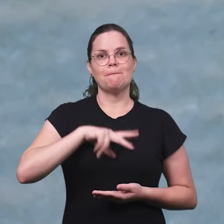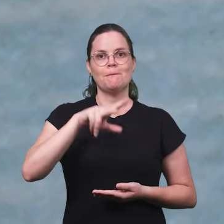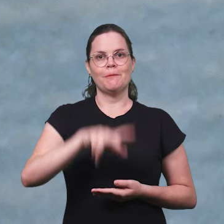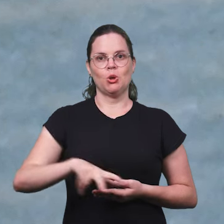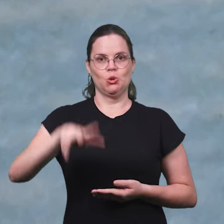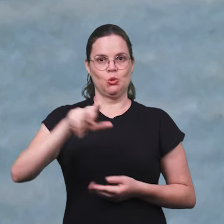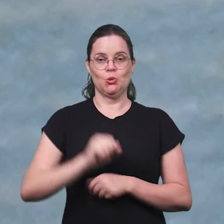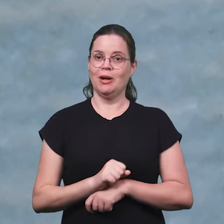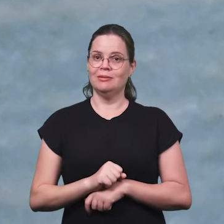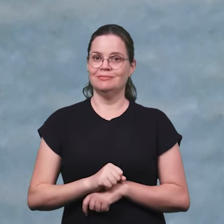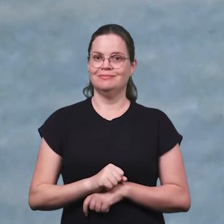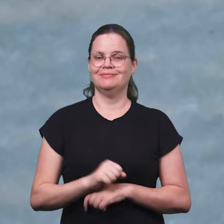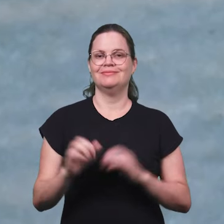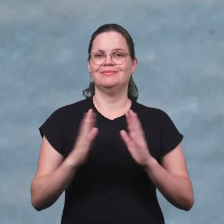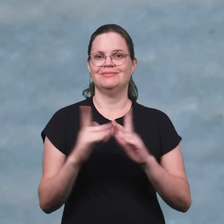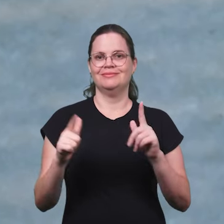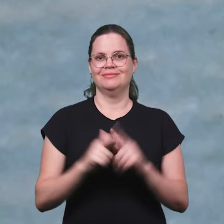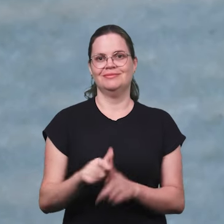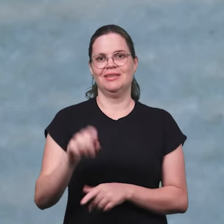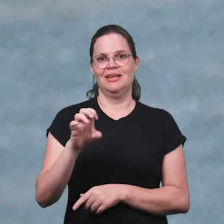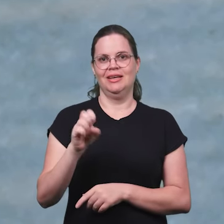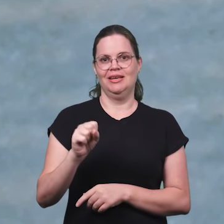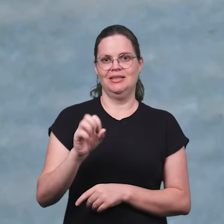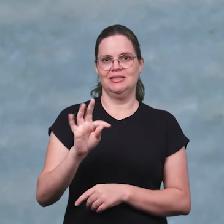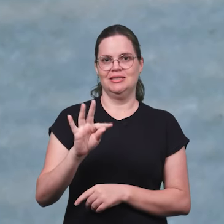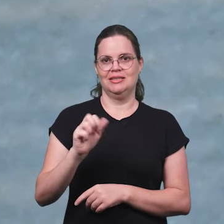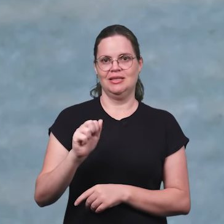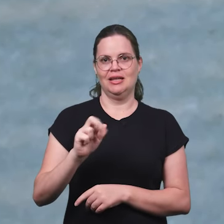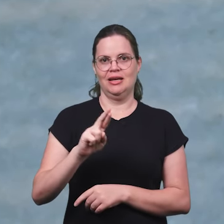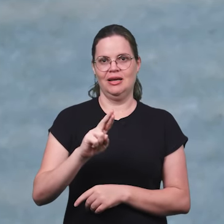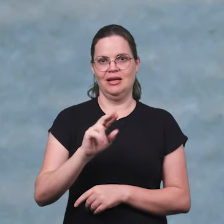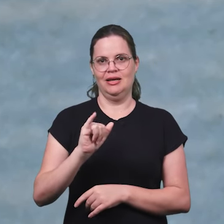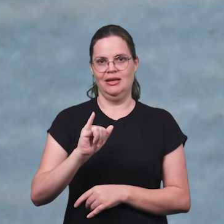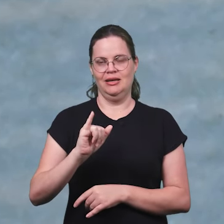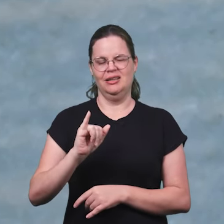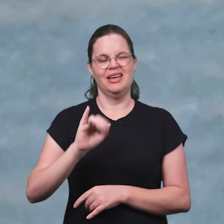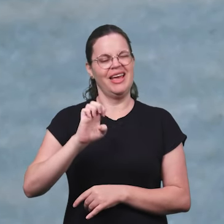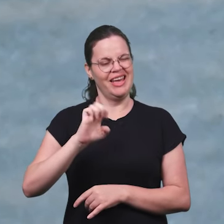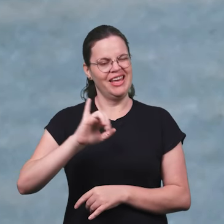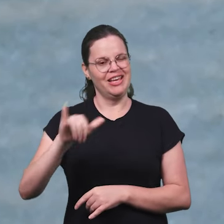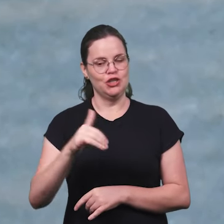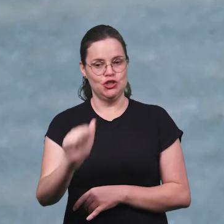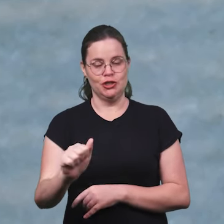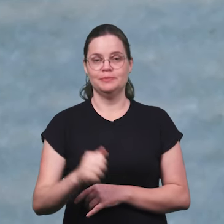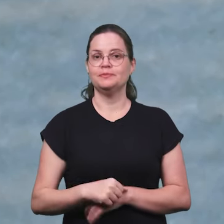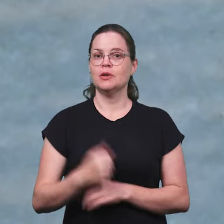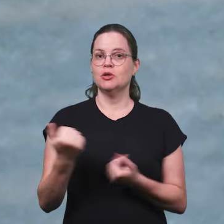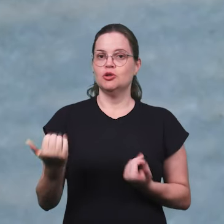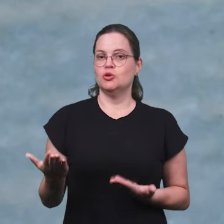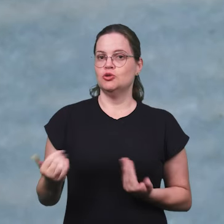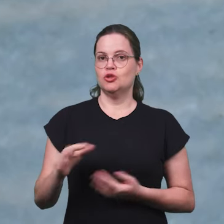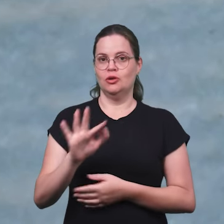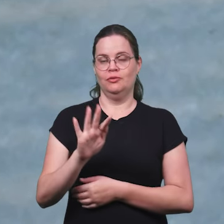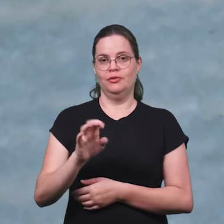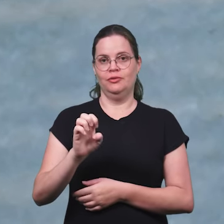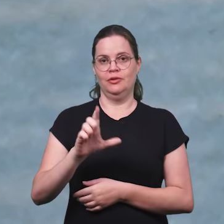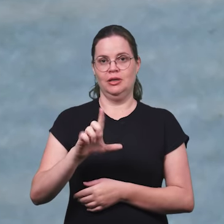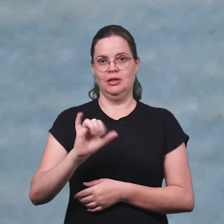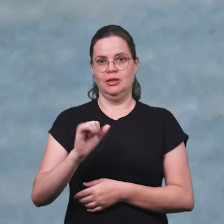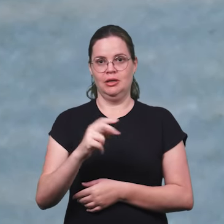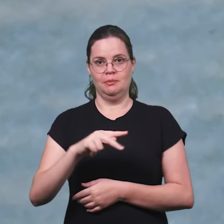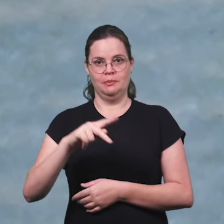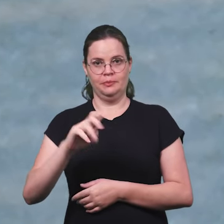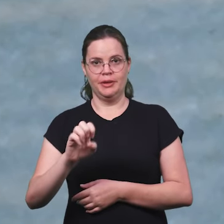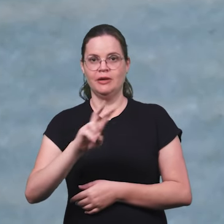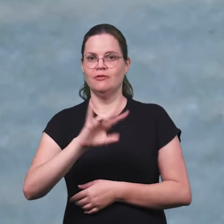lá em Portugal, e o jovem Felipe Menezes, vai fazer uma pergunta. Lá de